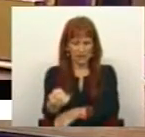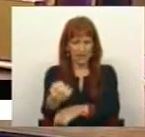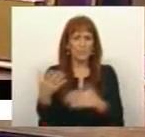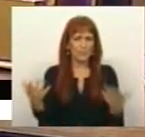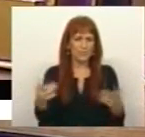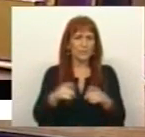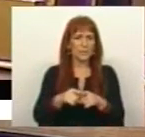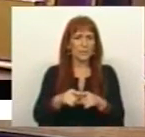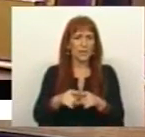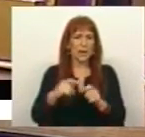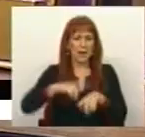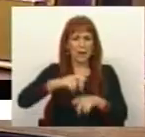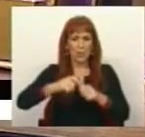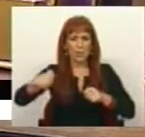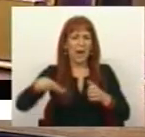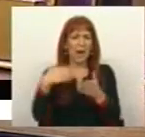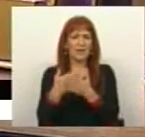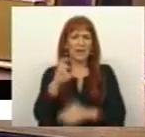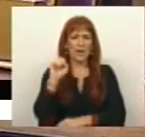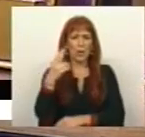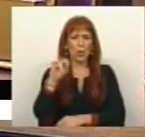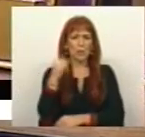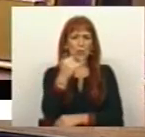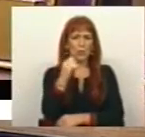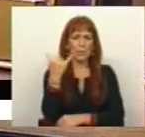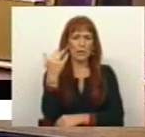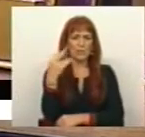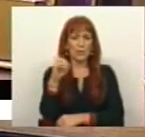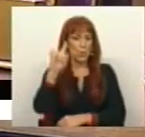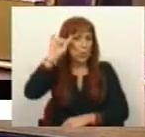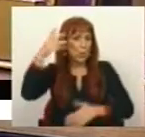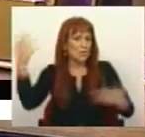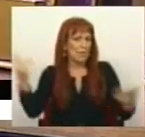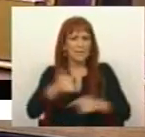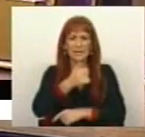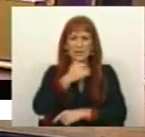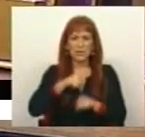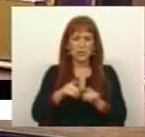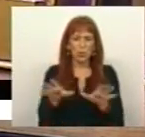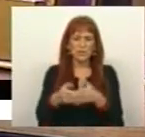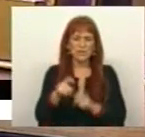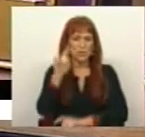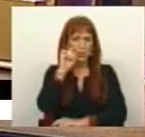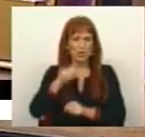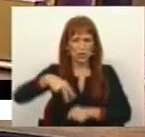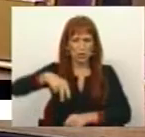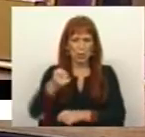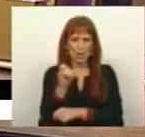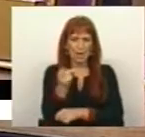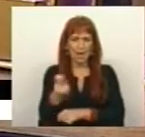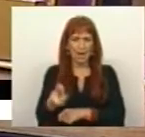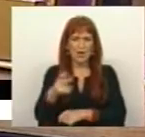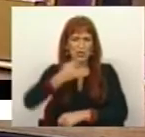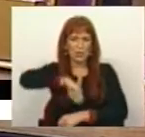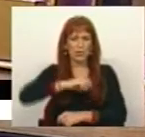2020, para prolongar até outubro de 2028. Ao que se conhece, a decisão do Conselho de Segurança Nuclear Espanhol